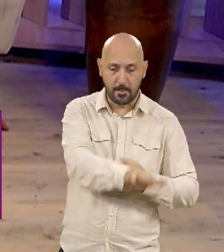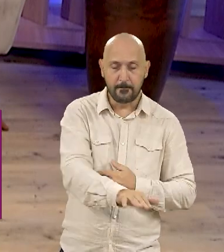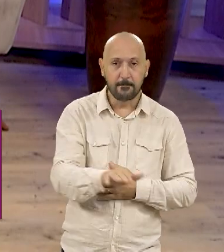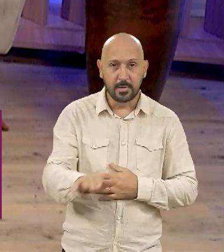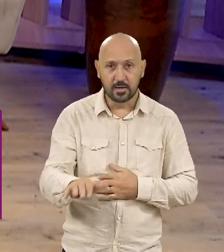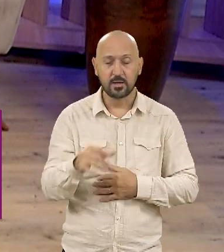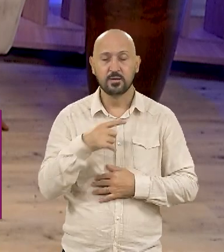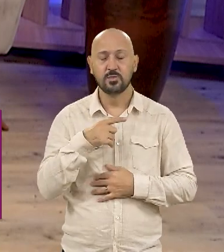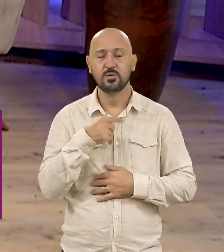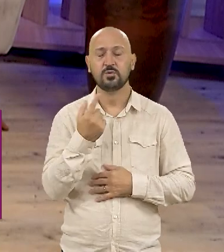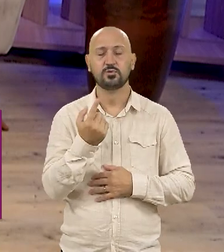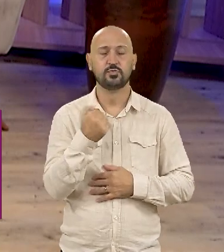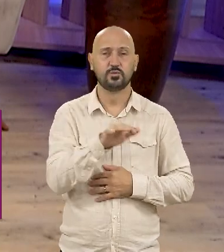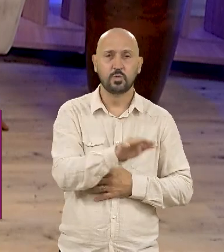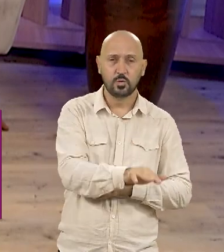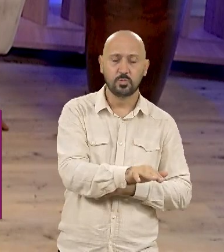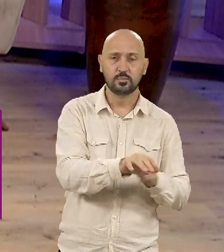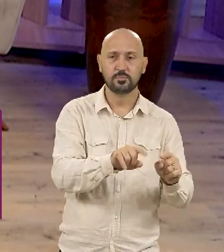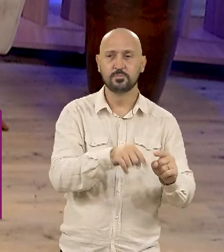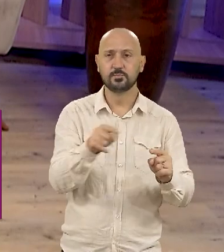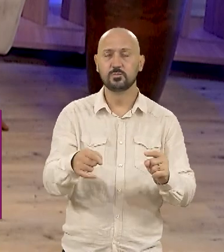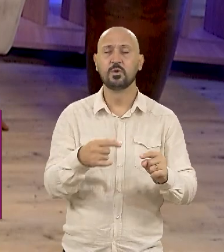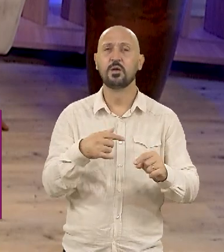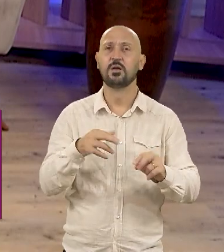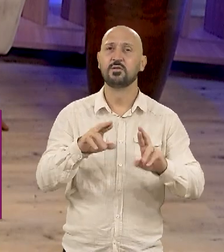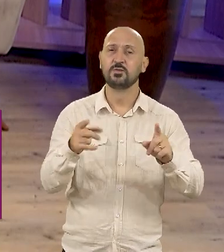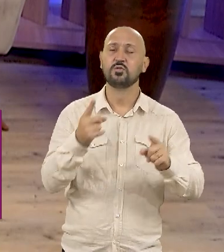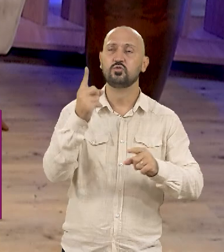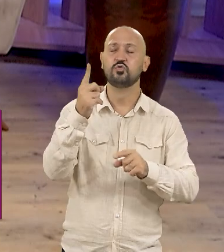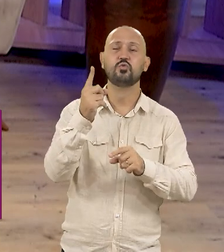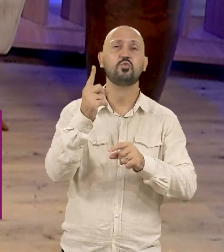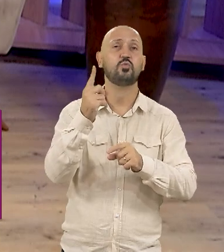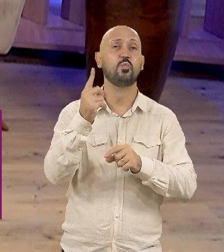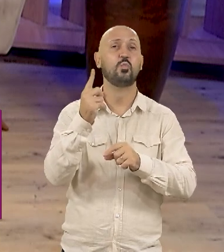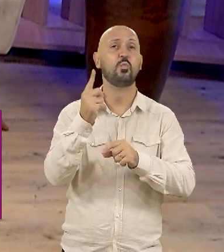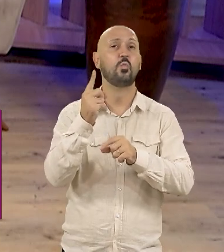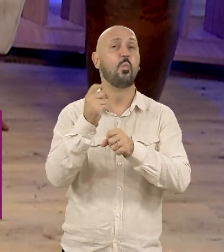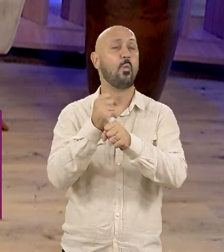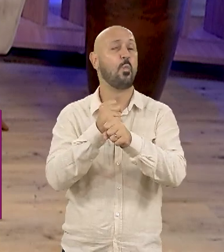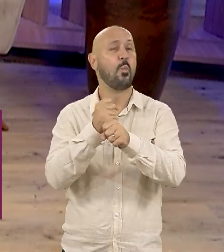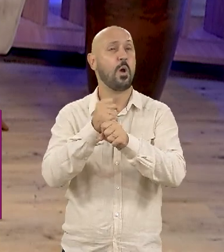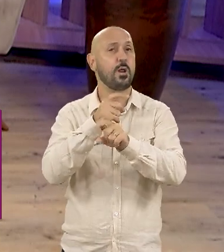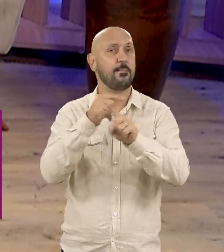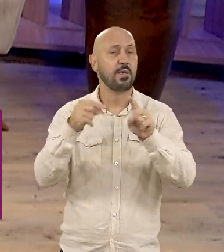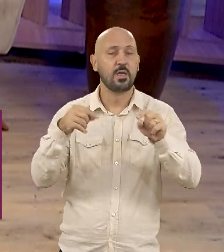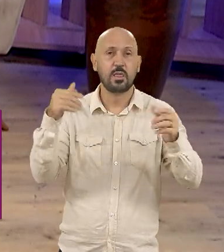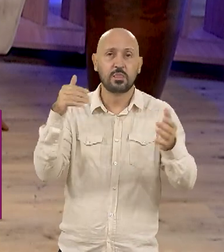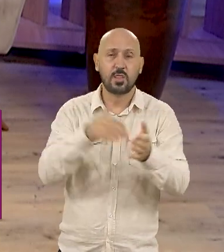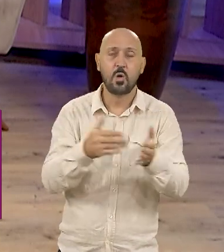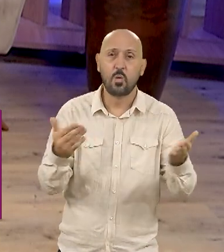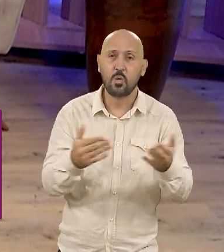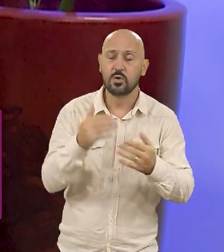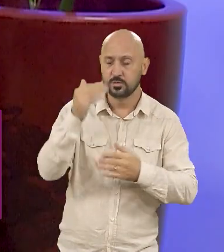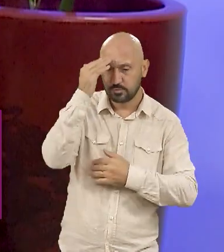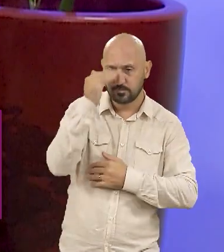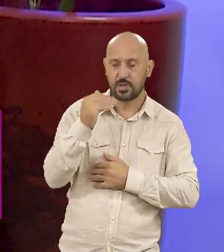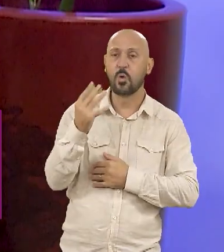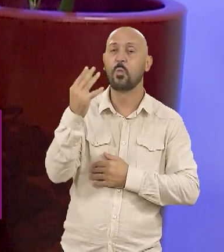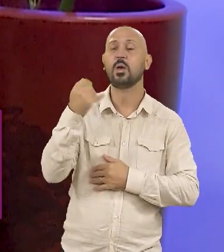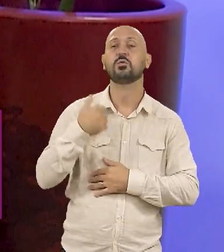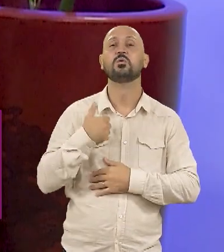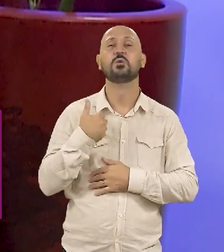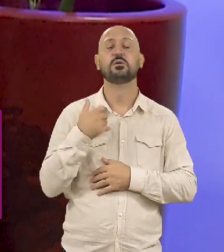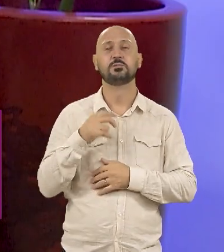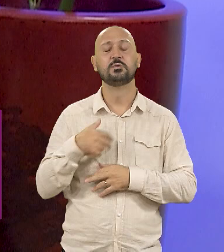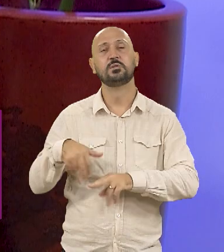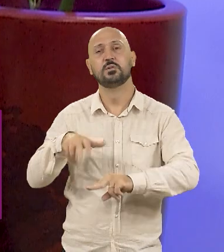de 1 ano e meio de idade, e até hoje, né? O meu mais velho está com 4 anos, até hoje eu sento na mesa para comer, eu tenho que parar muitas